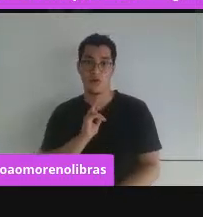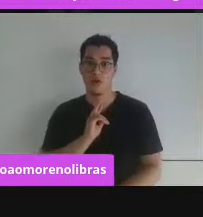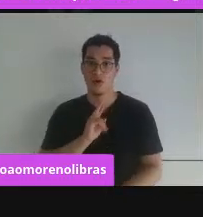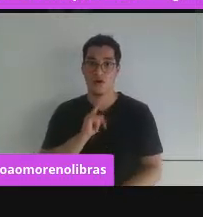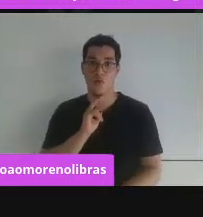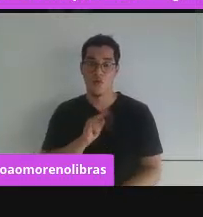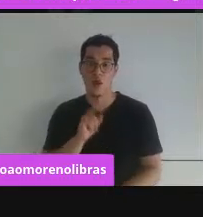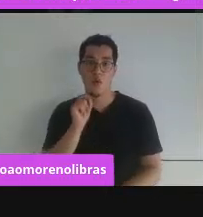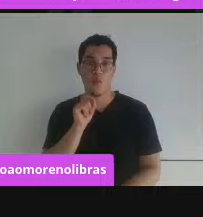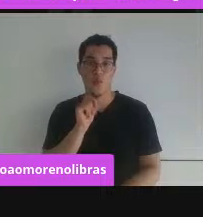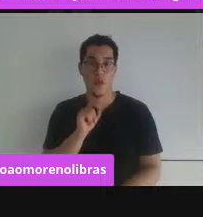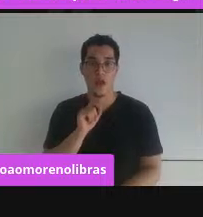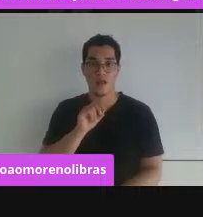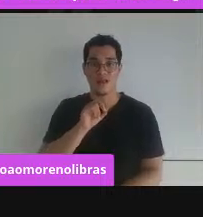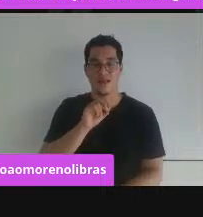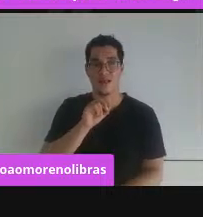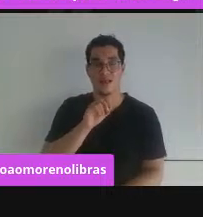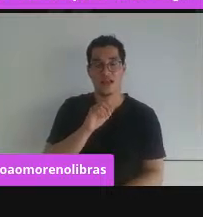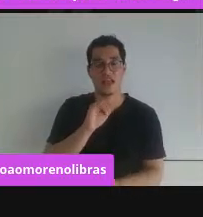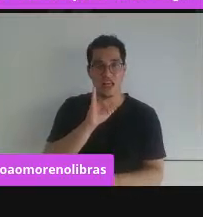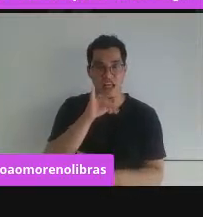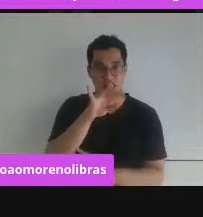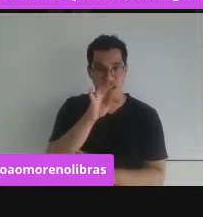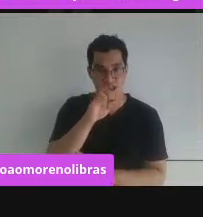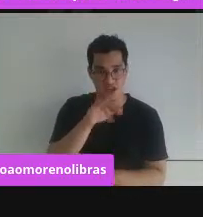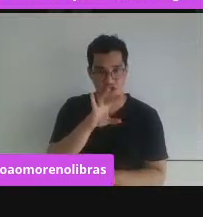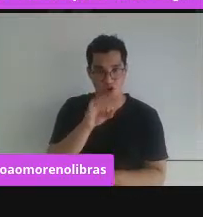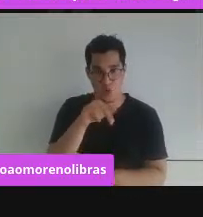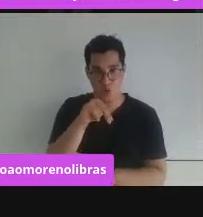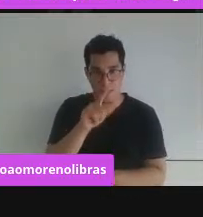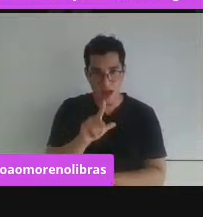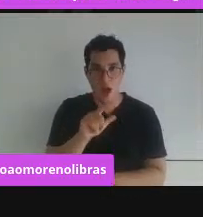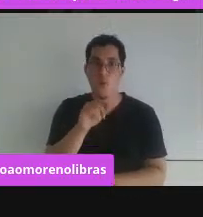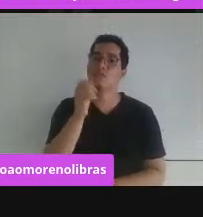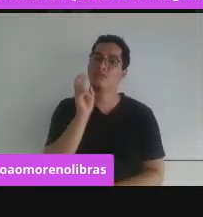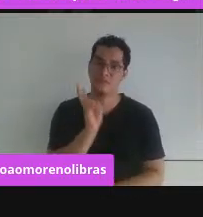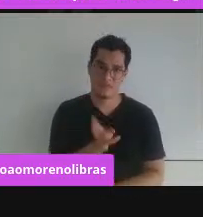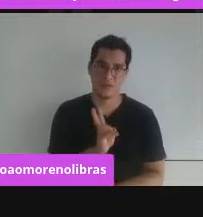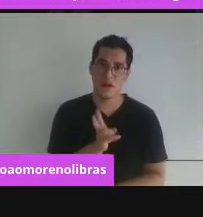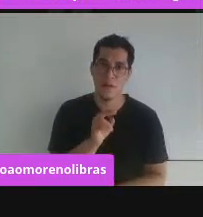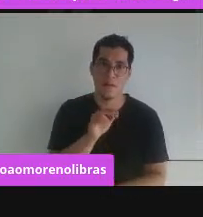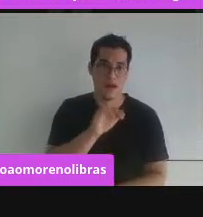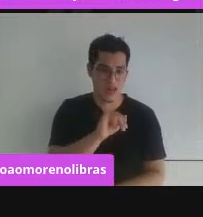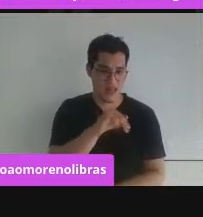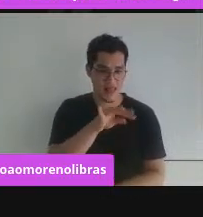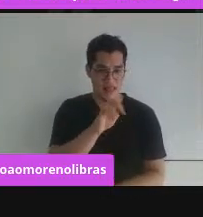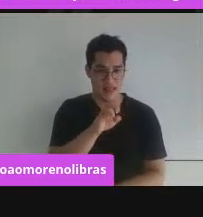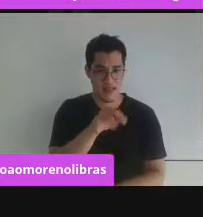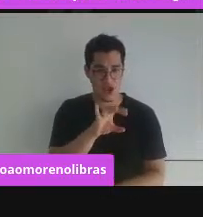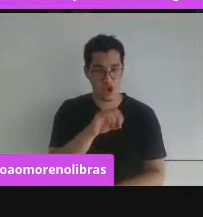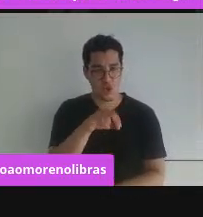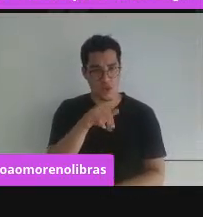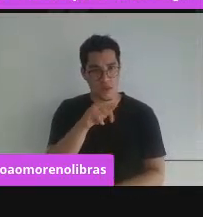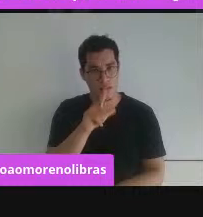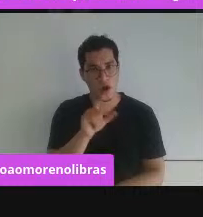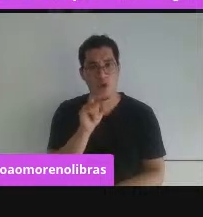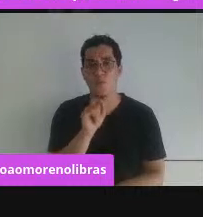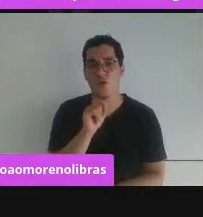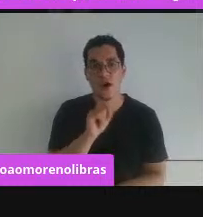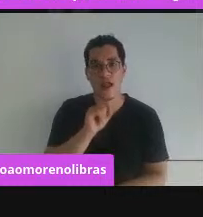intencional, certo? Mas eu estou apresentando um modelo para vocês. E essa figura aí fui eu que fiz para